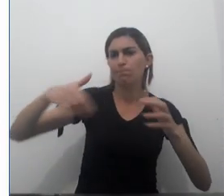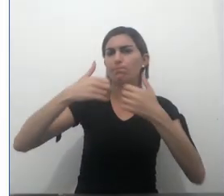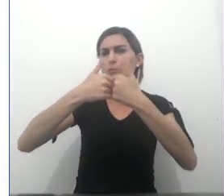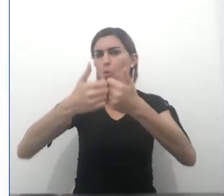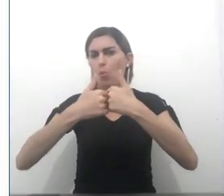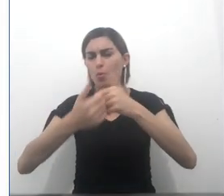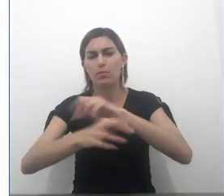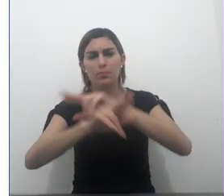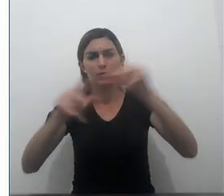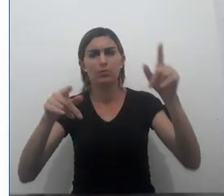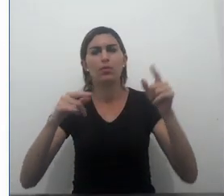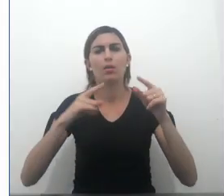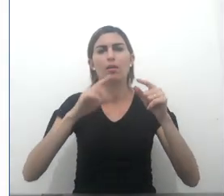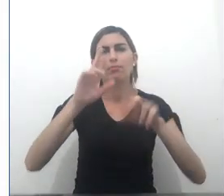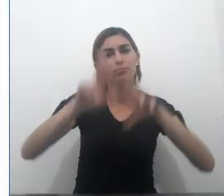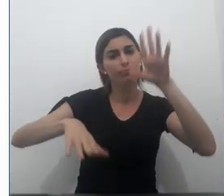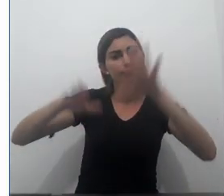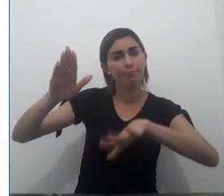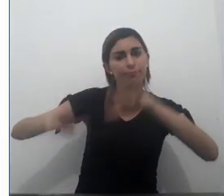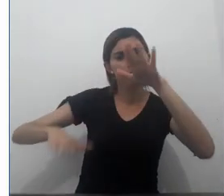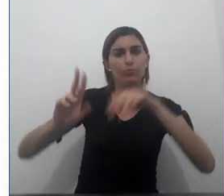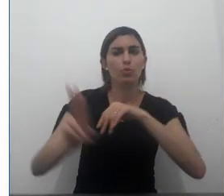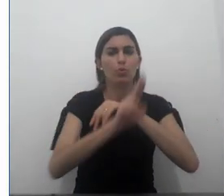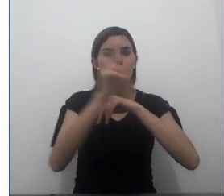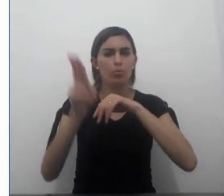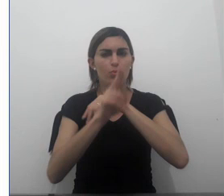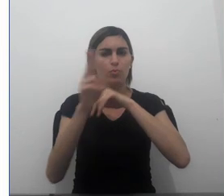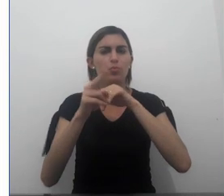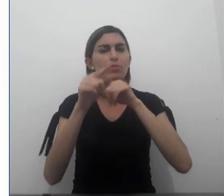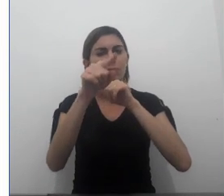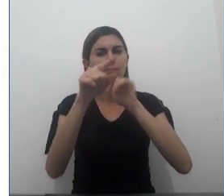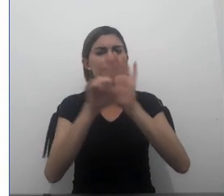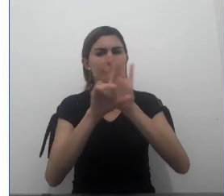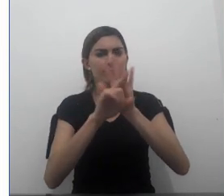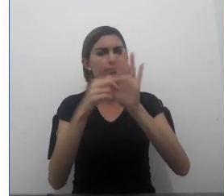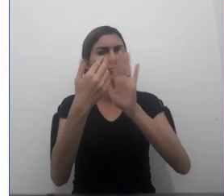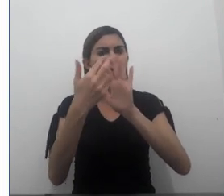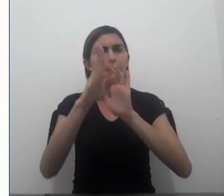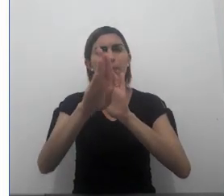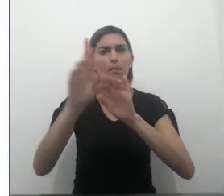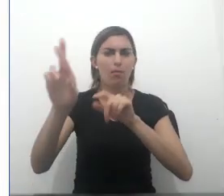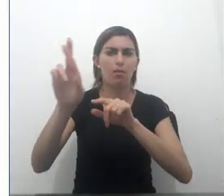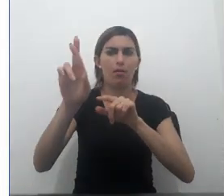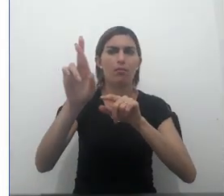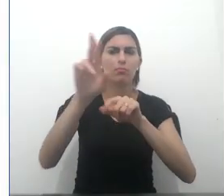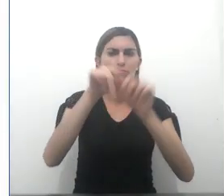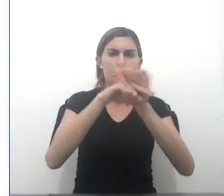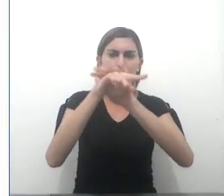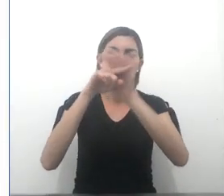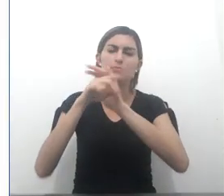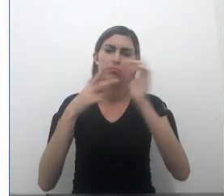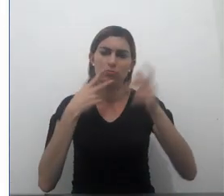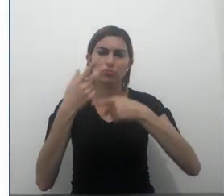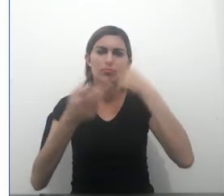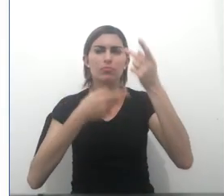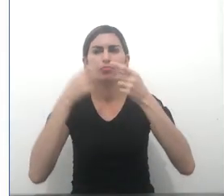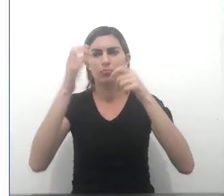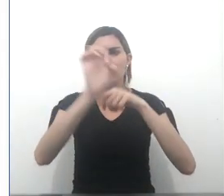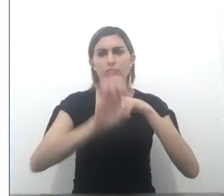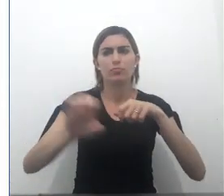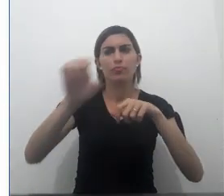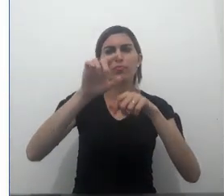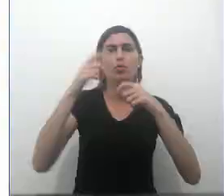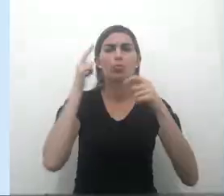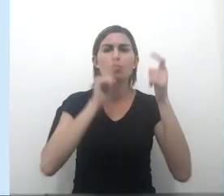veículos. Então, os estados eles utilizam, né, o seu poder, né, sobre essas BRs, né, que a gente acabou de falar sobre o